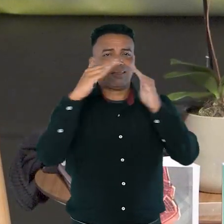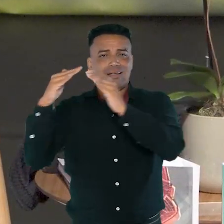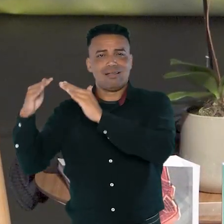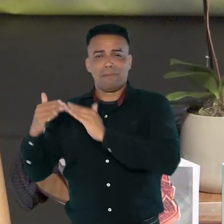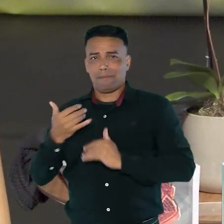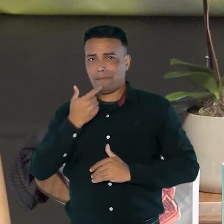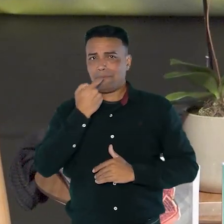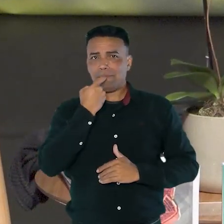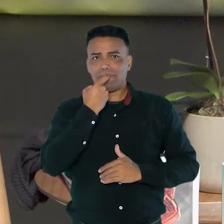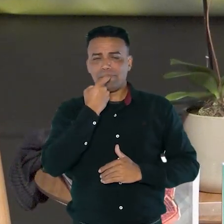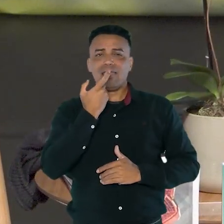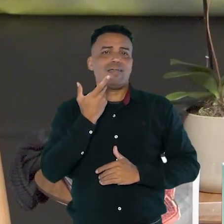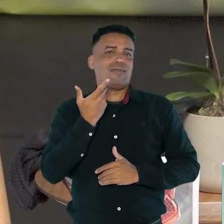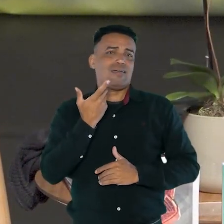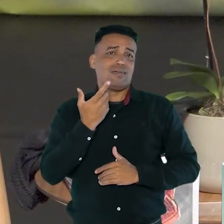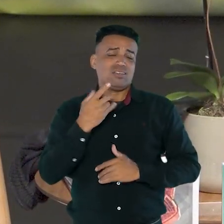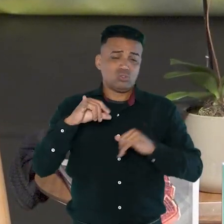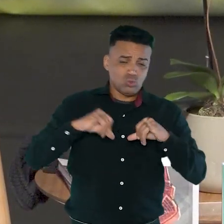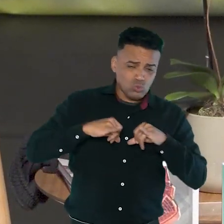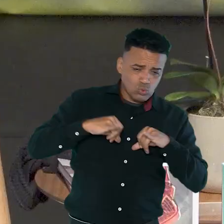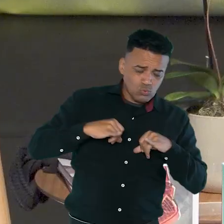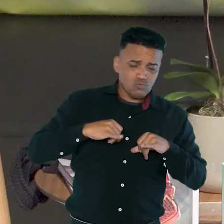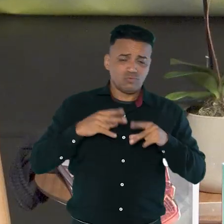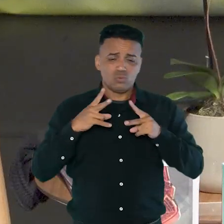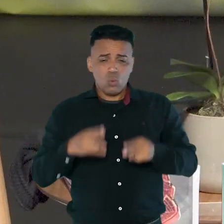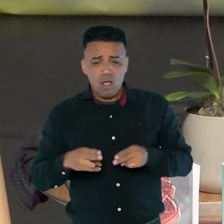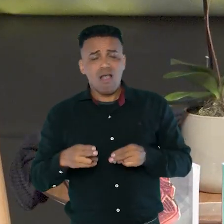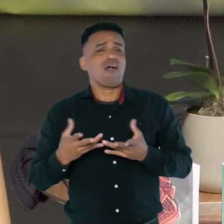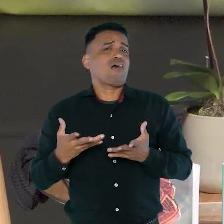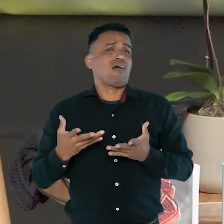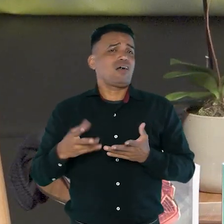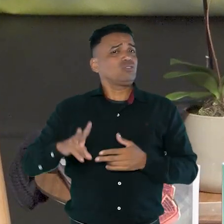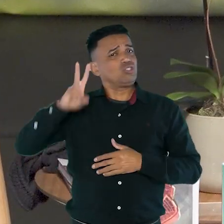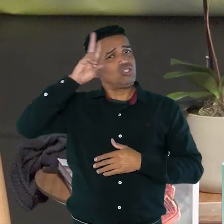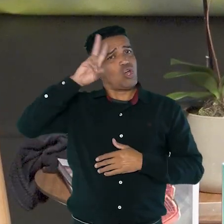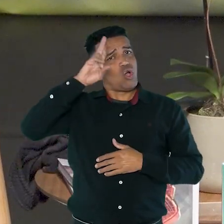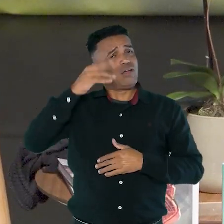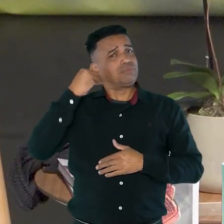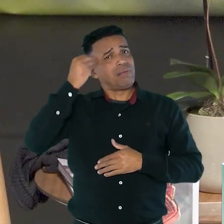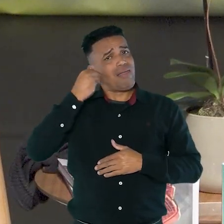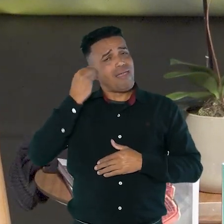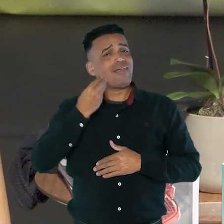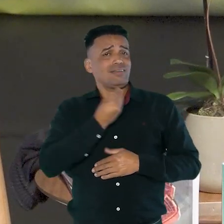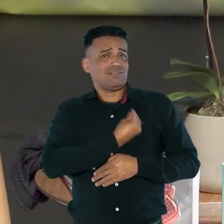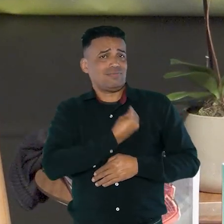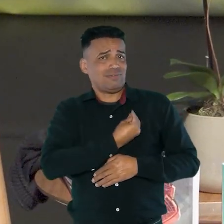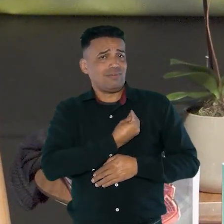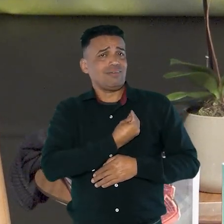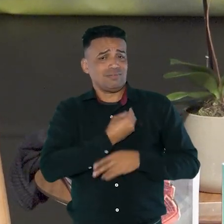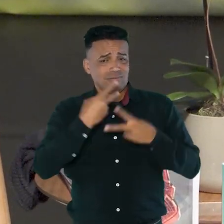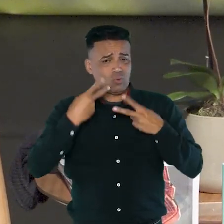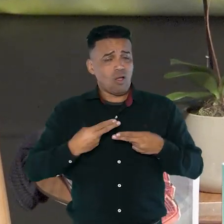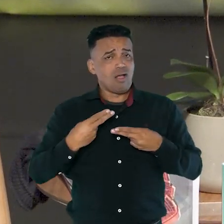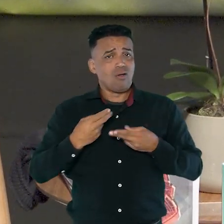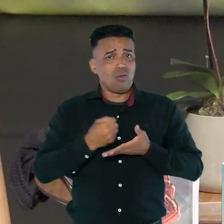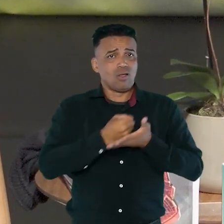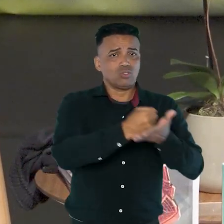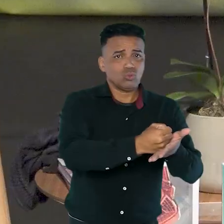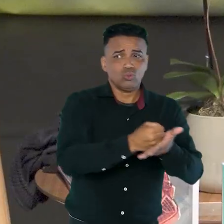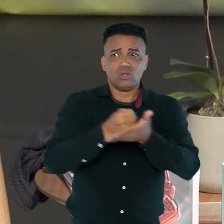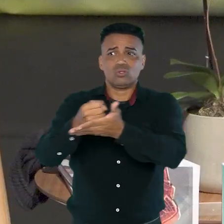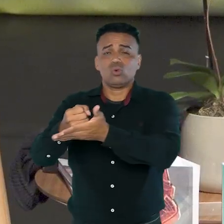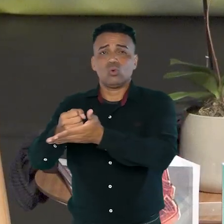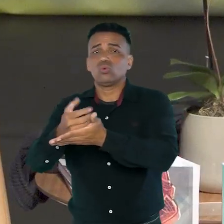eu e que teve o mesmo perrengue que eu, que teve a mesma história que eu e que eu ajudo ele ou ela